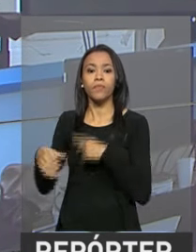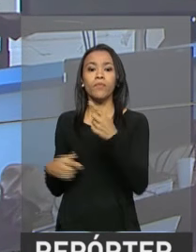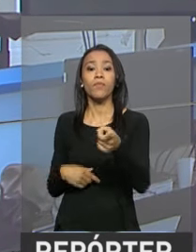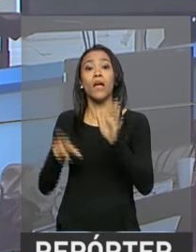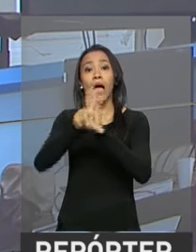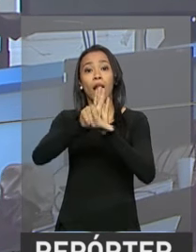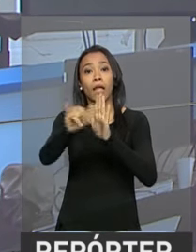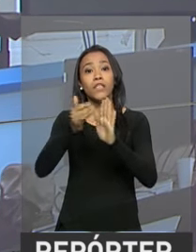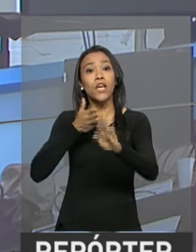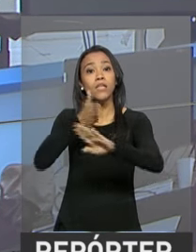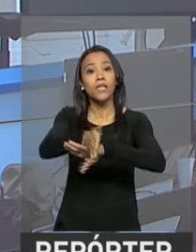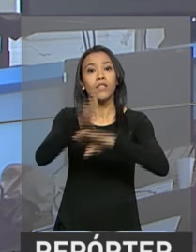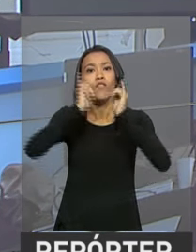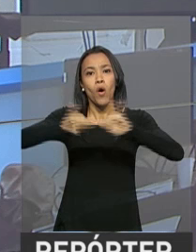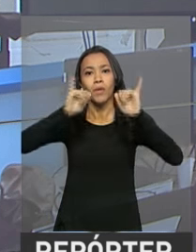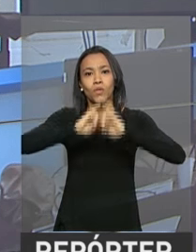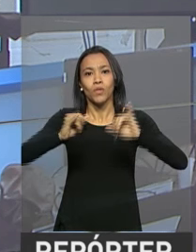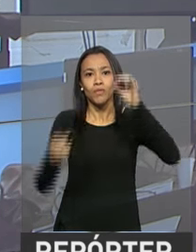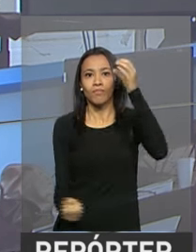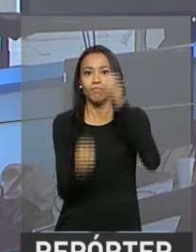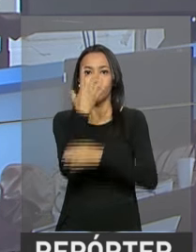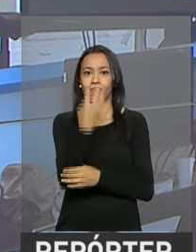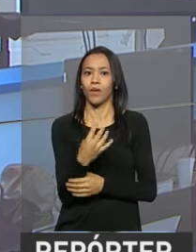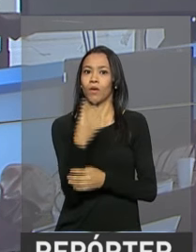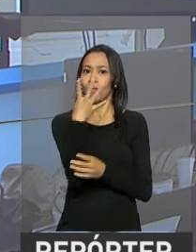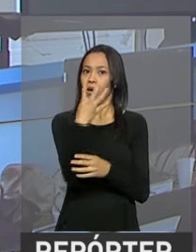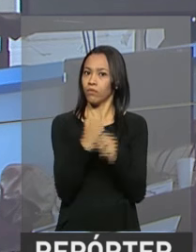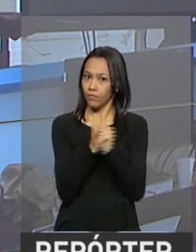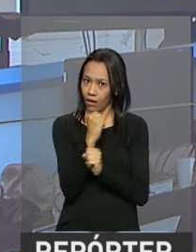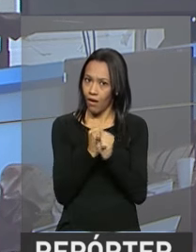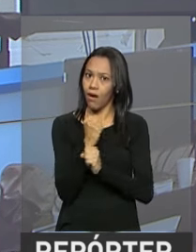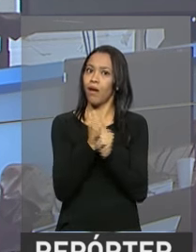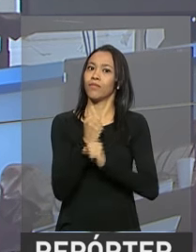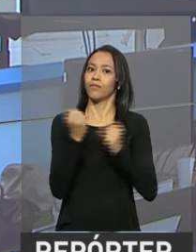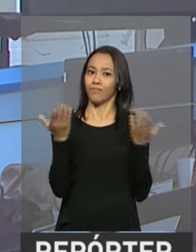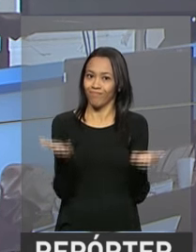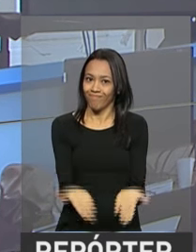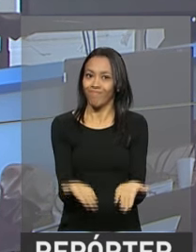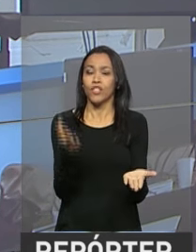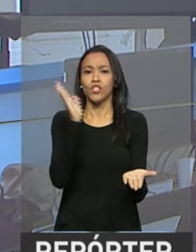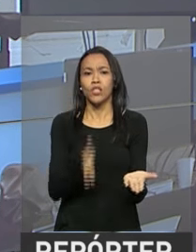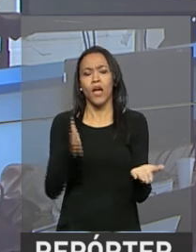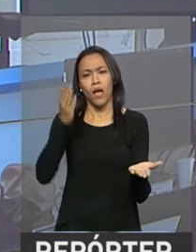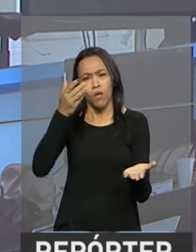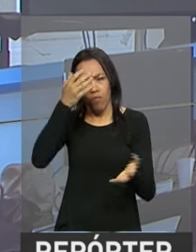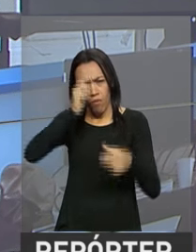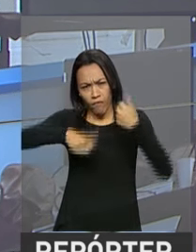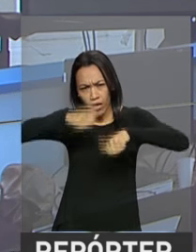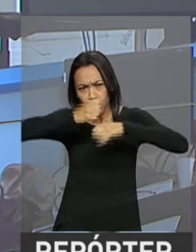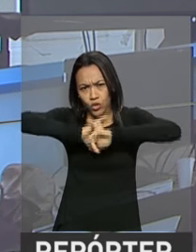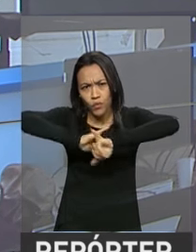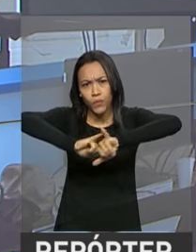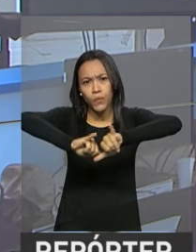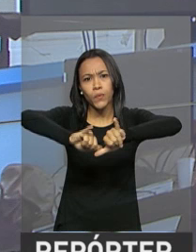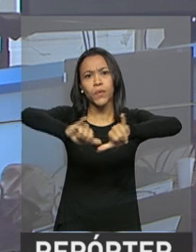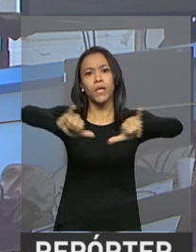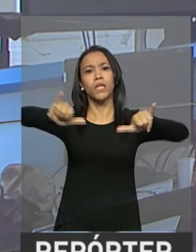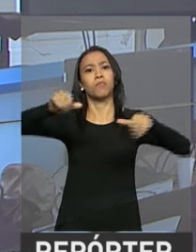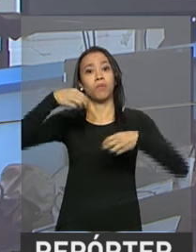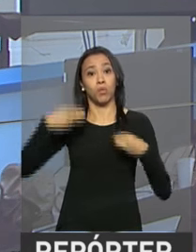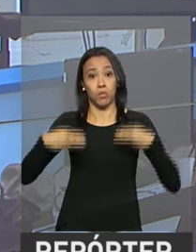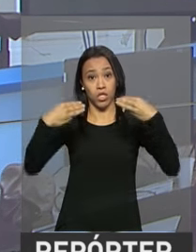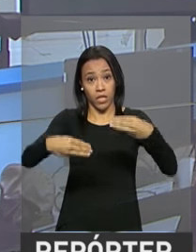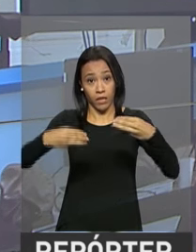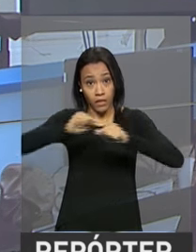à informação completou 4 anos de acordo com o balanço divulgado pelo Ministério da Transparência fiscalização